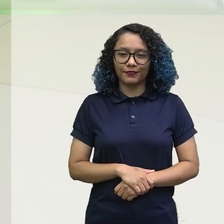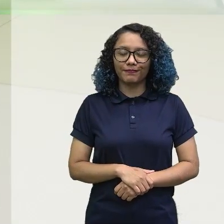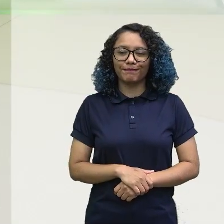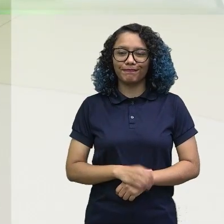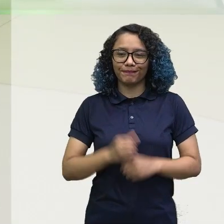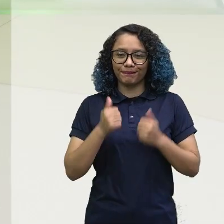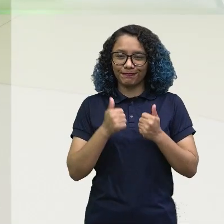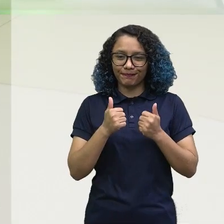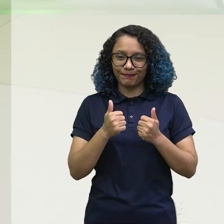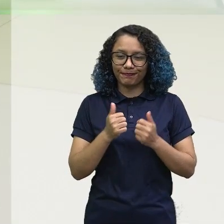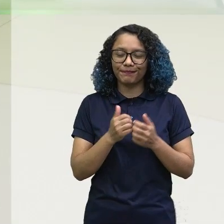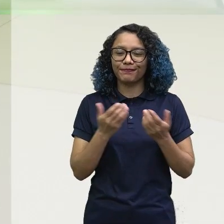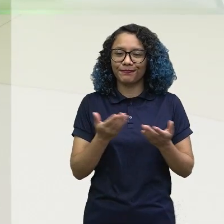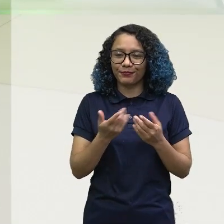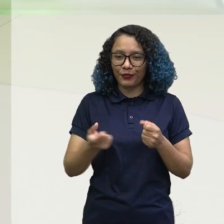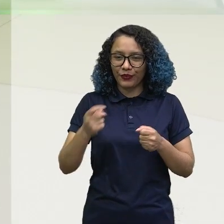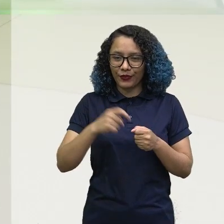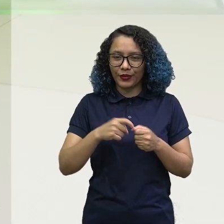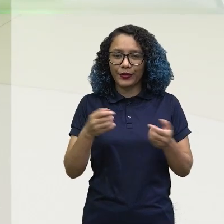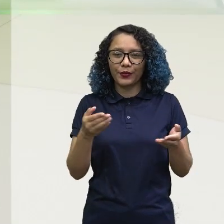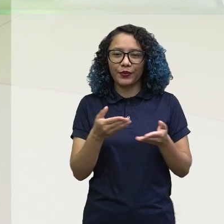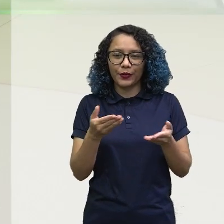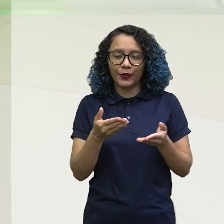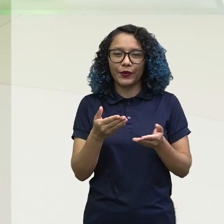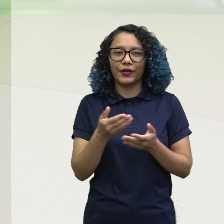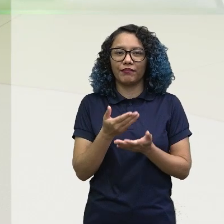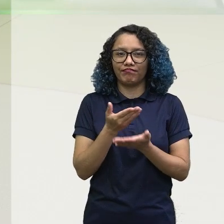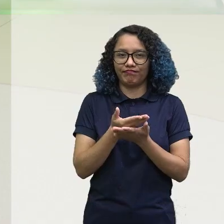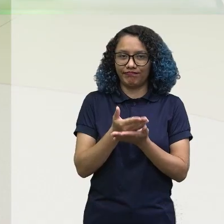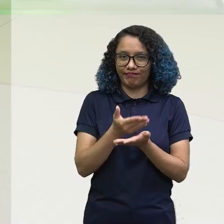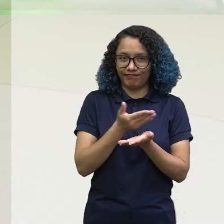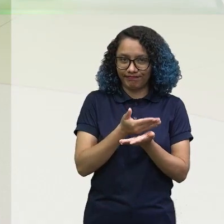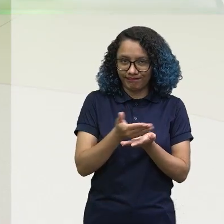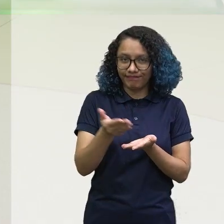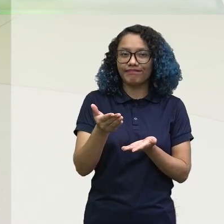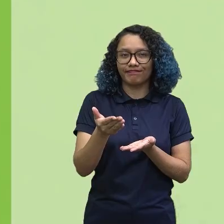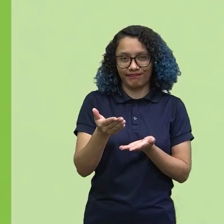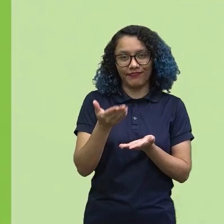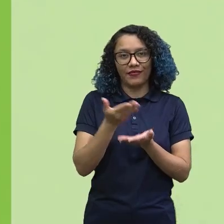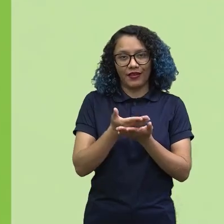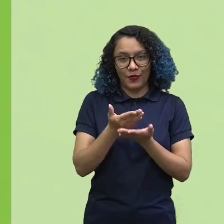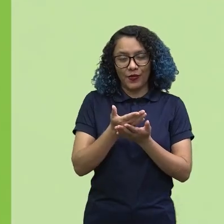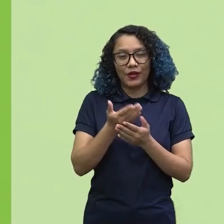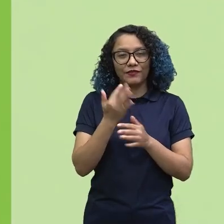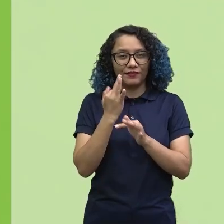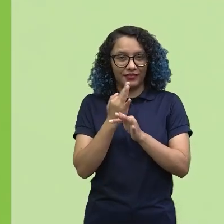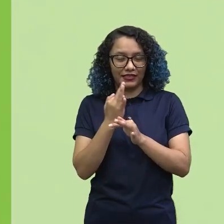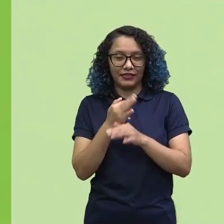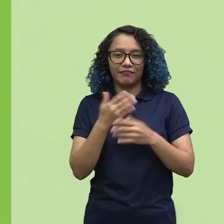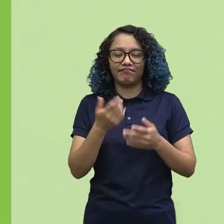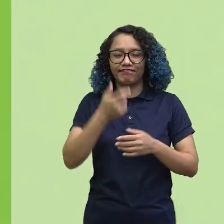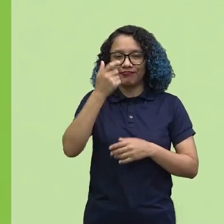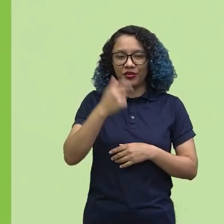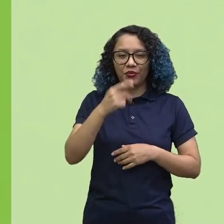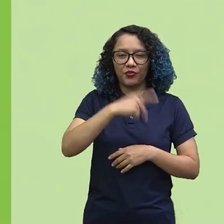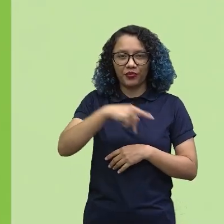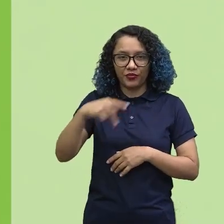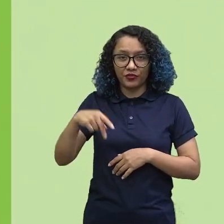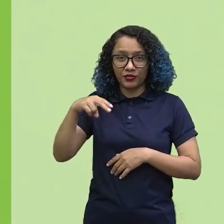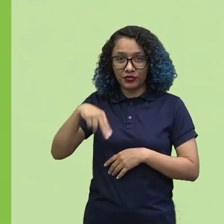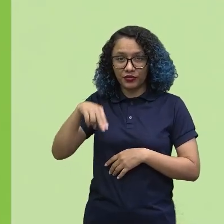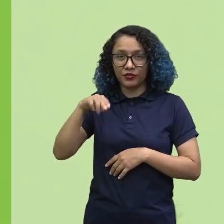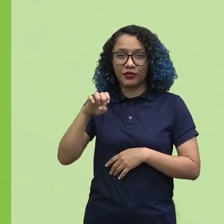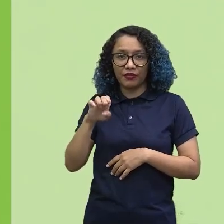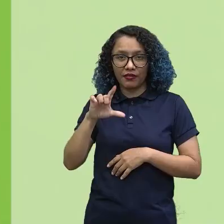Muito bem, queridos alunos, estamos de volta aqui para iniciar mais uma aula de física. Eu sou o professor Nelson Bezerra